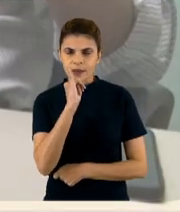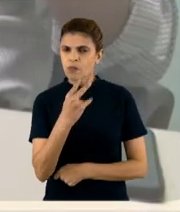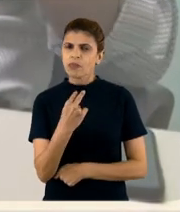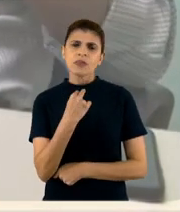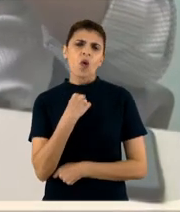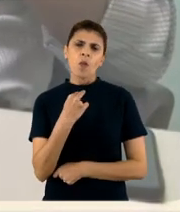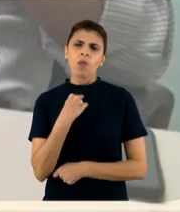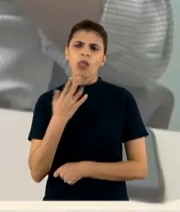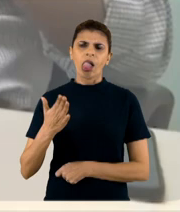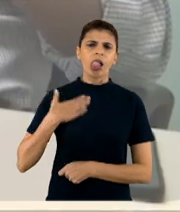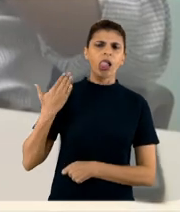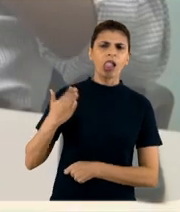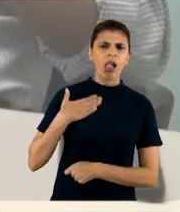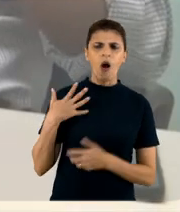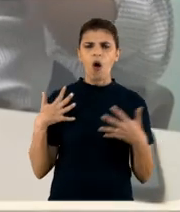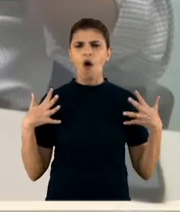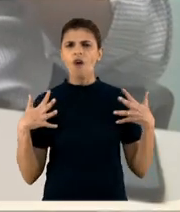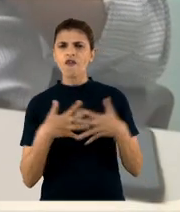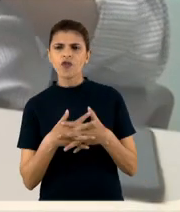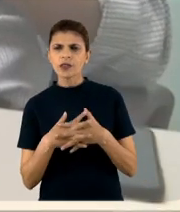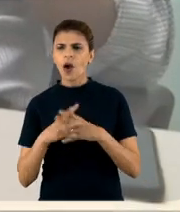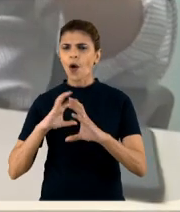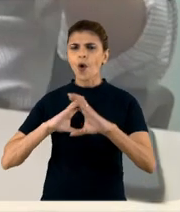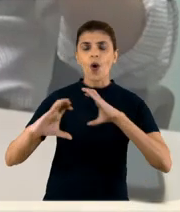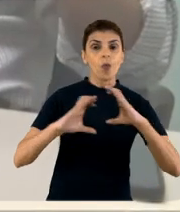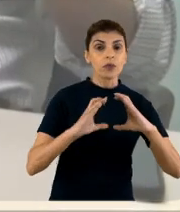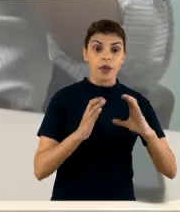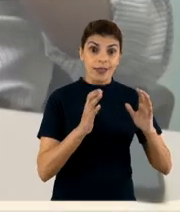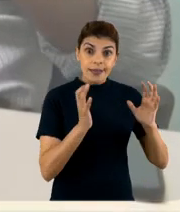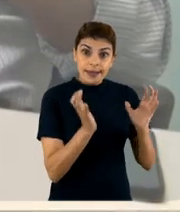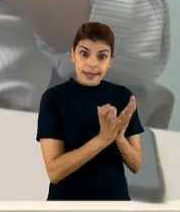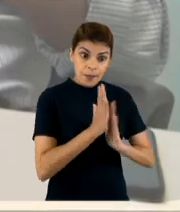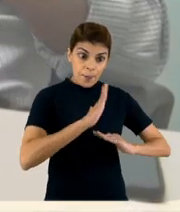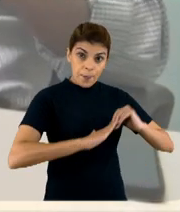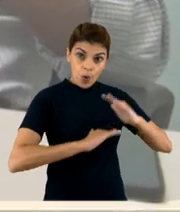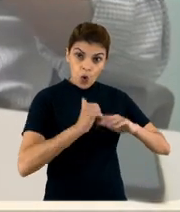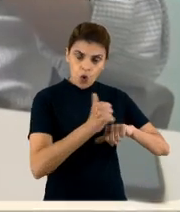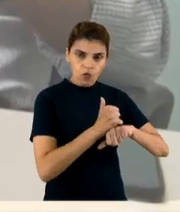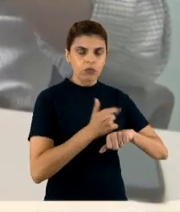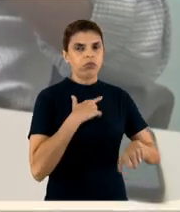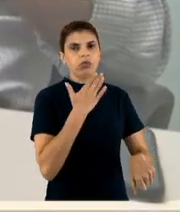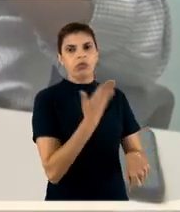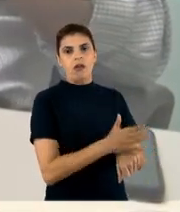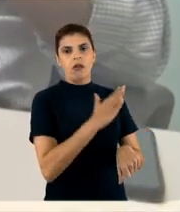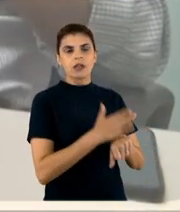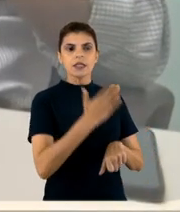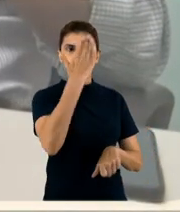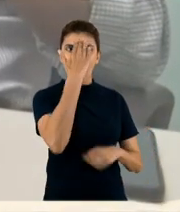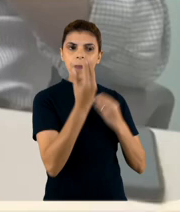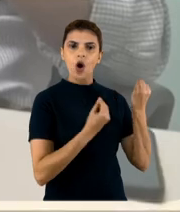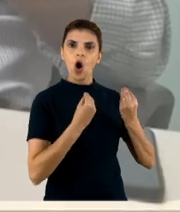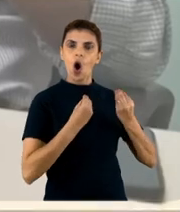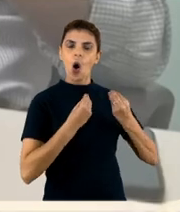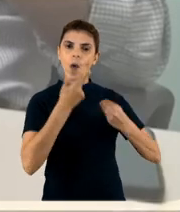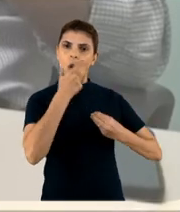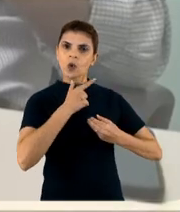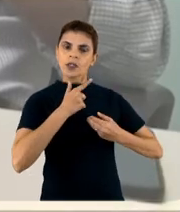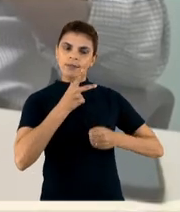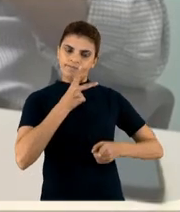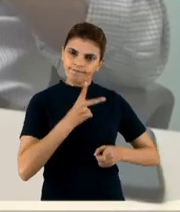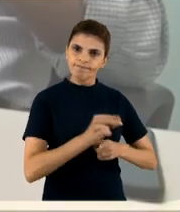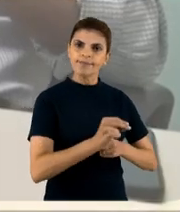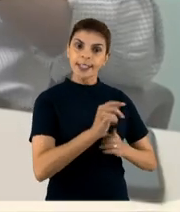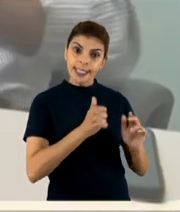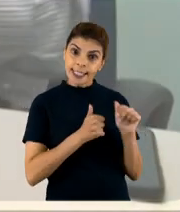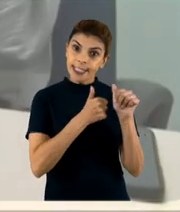É, não pode haver confusão, não pode haver ruído nesse momento. A equipe tem que estar treinada, a equipe tem que estar pronta para reagir de uma